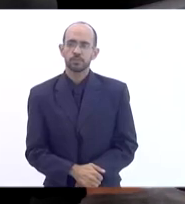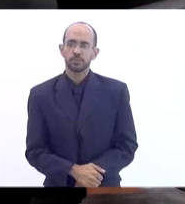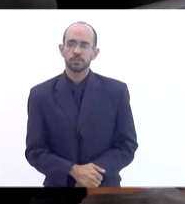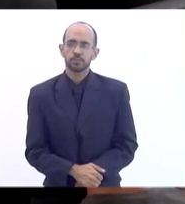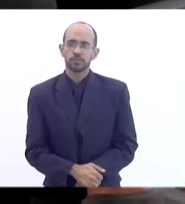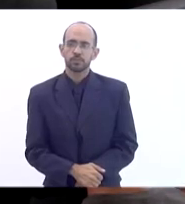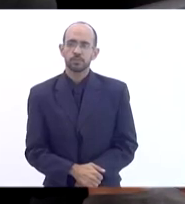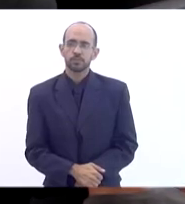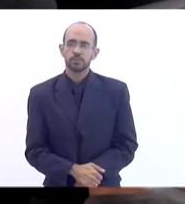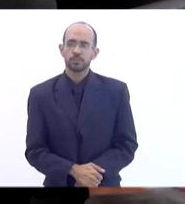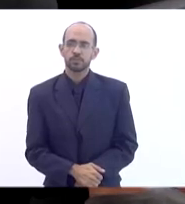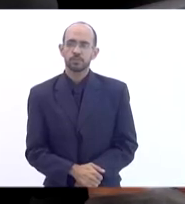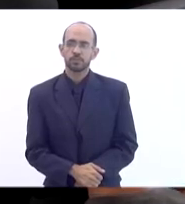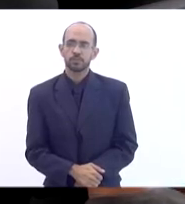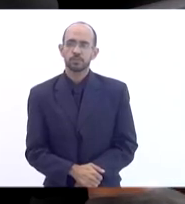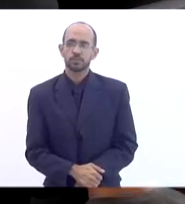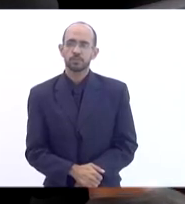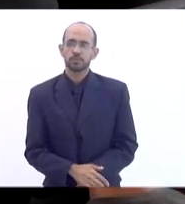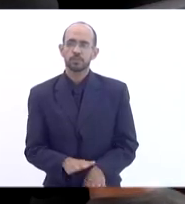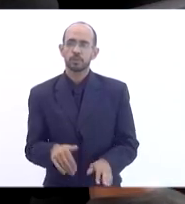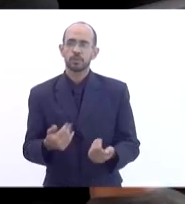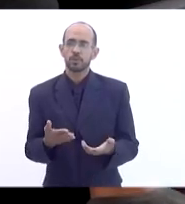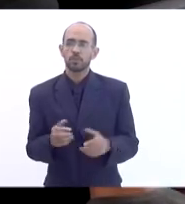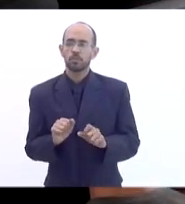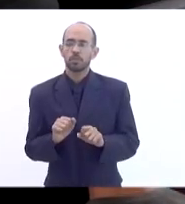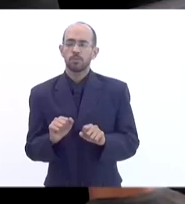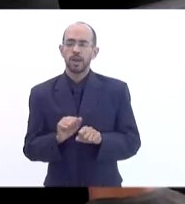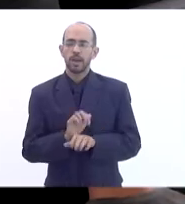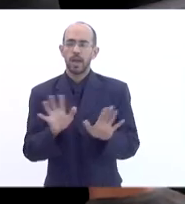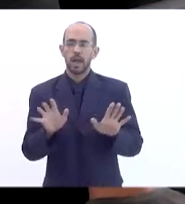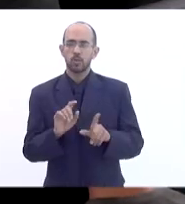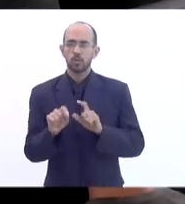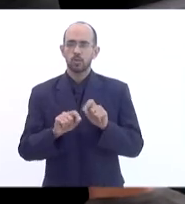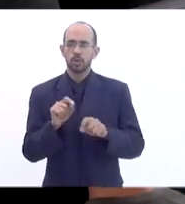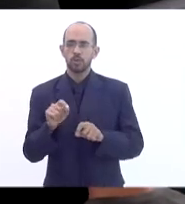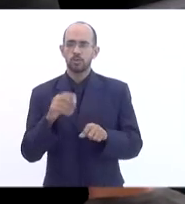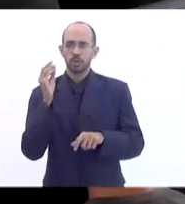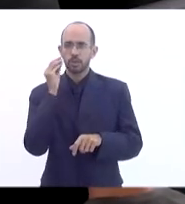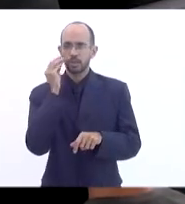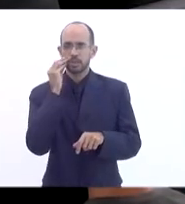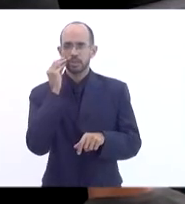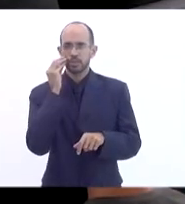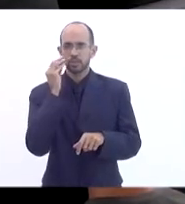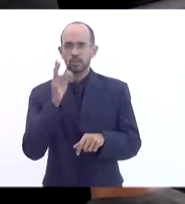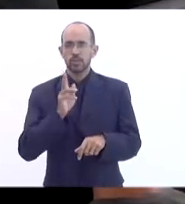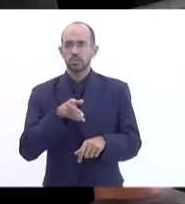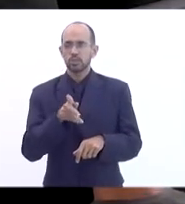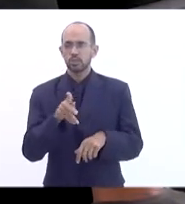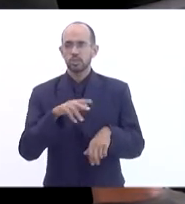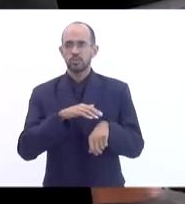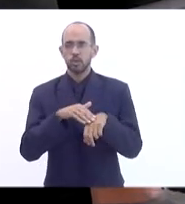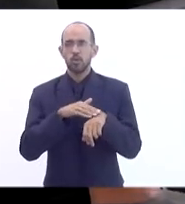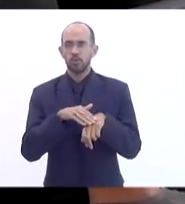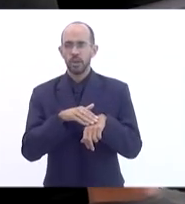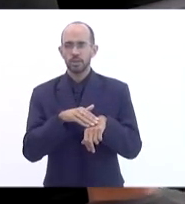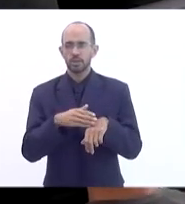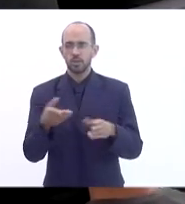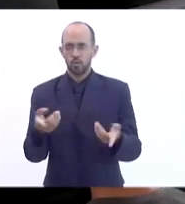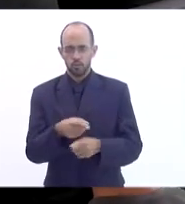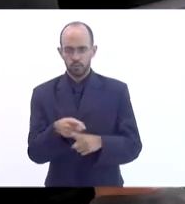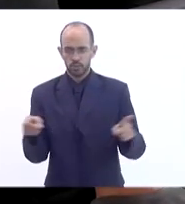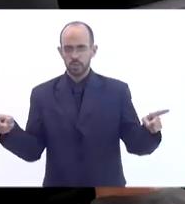E aí é o seguinte só para deixar claro que é uma tentativa a gente a gente sempre dialoga com vocês